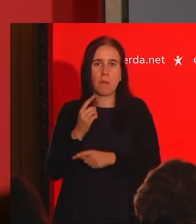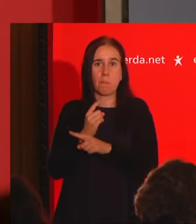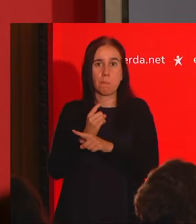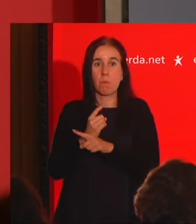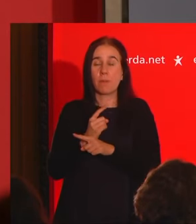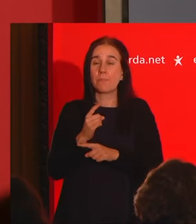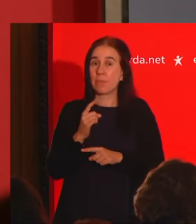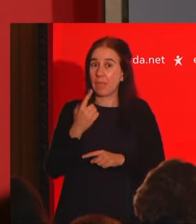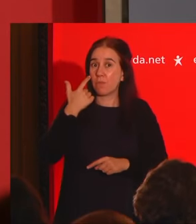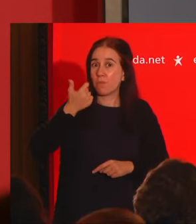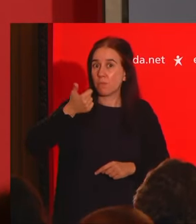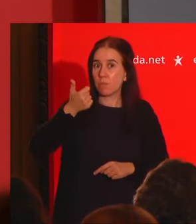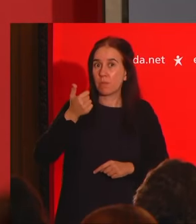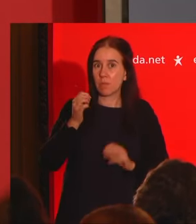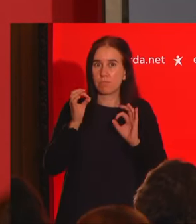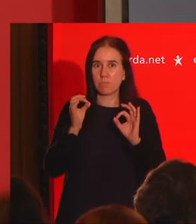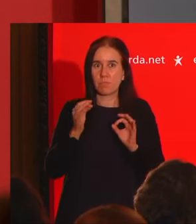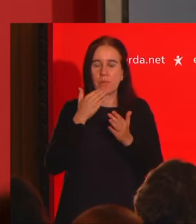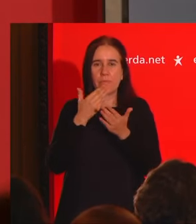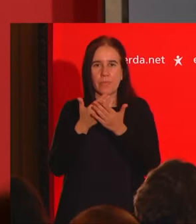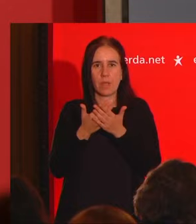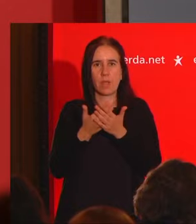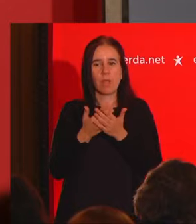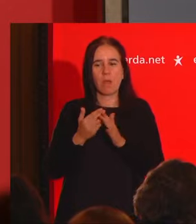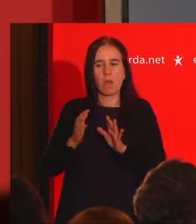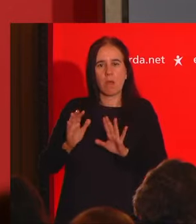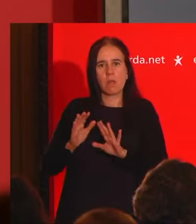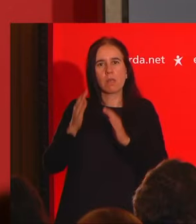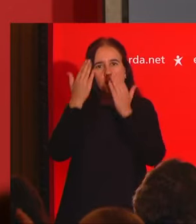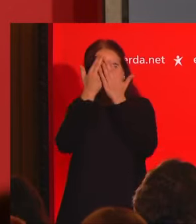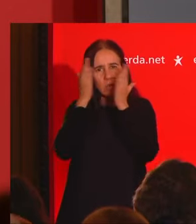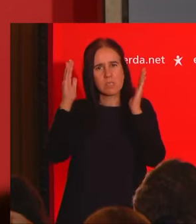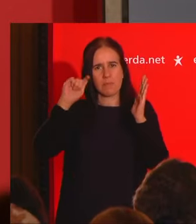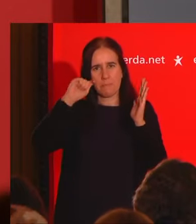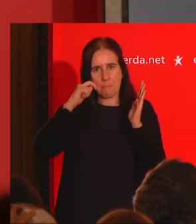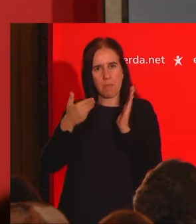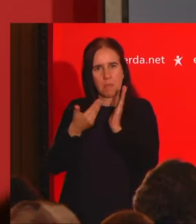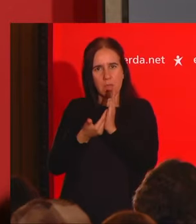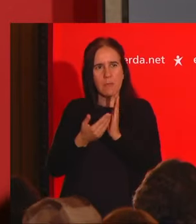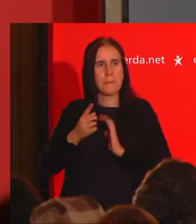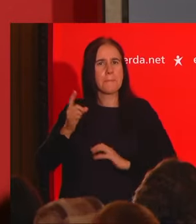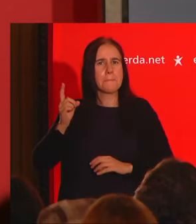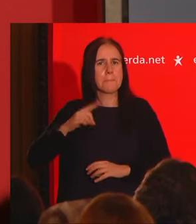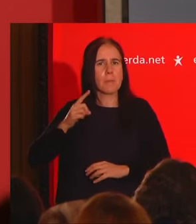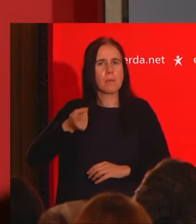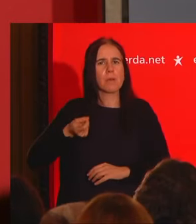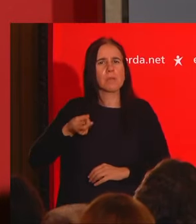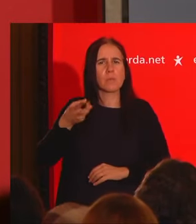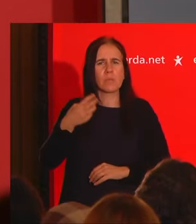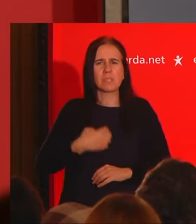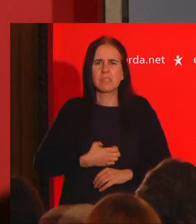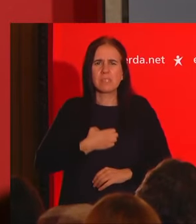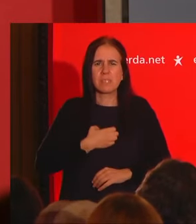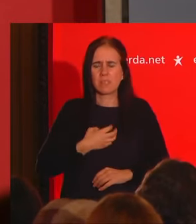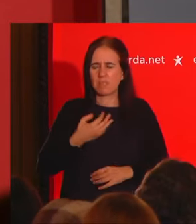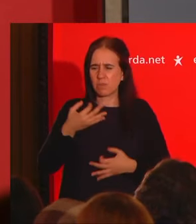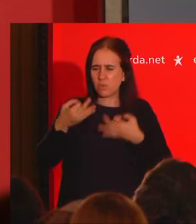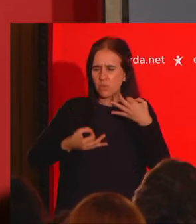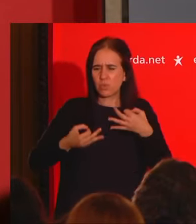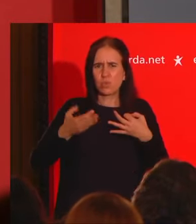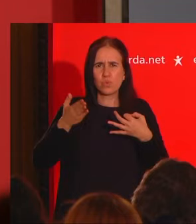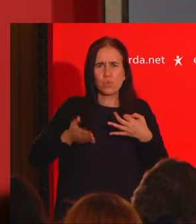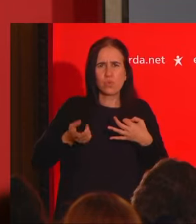é fundamental para legitimar a democracia. Quantas vezes o sentimento de injustiça